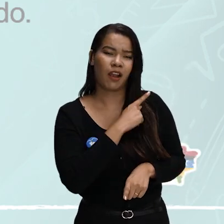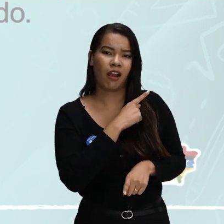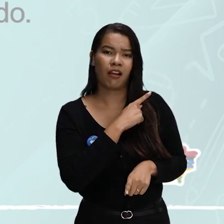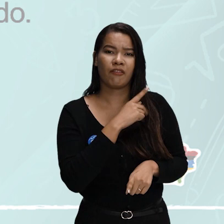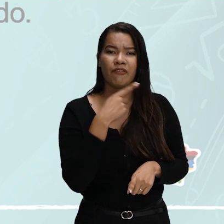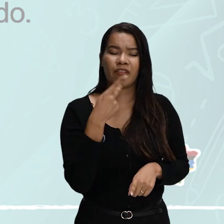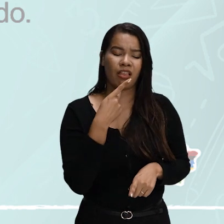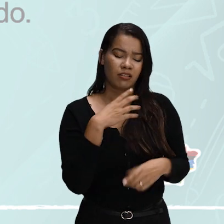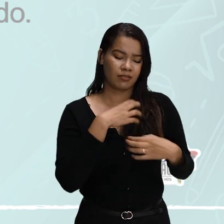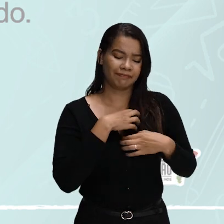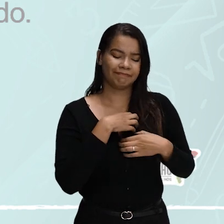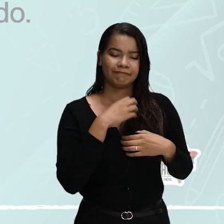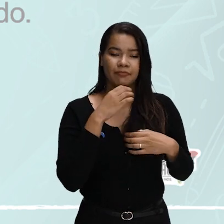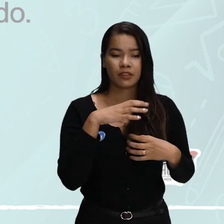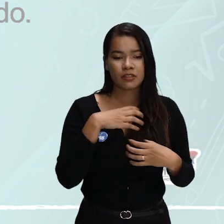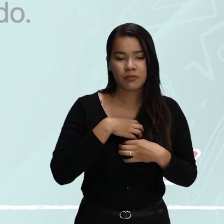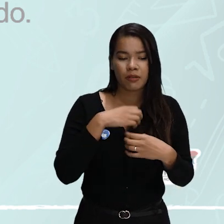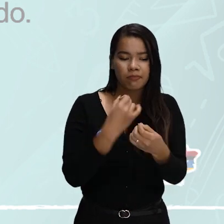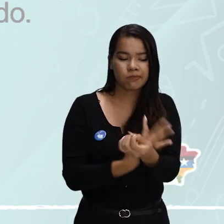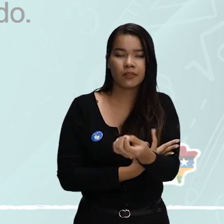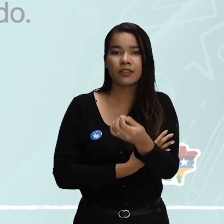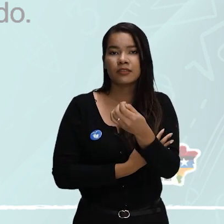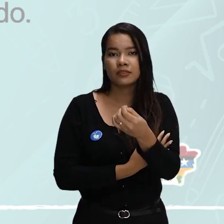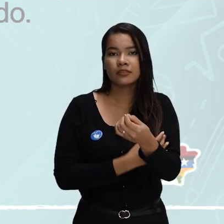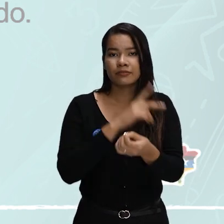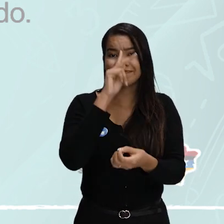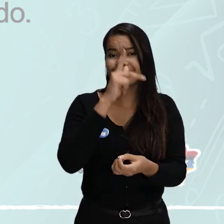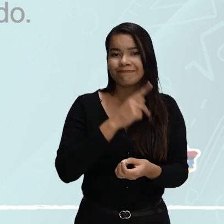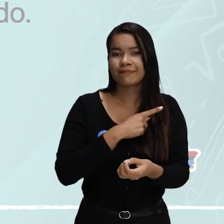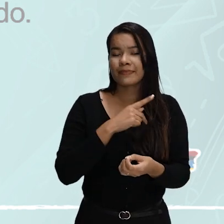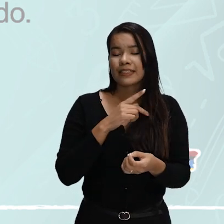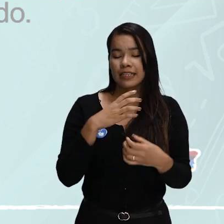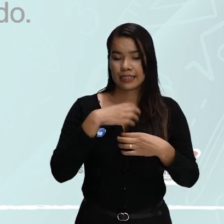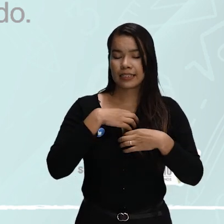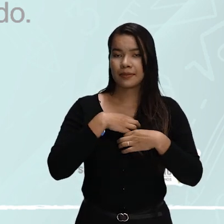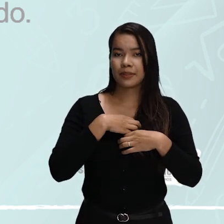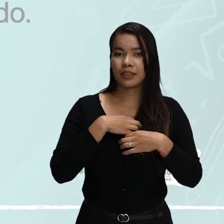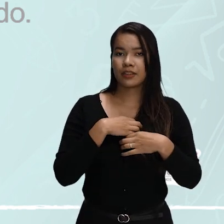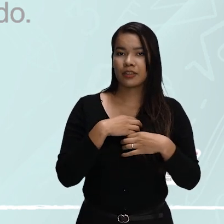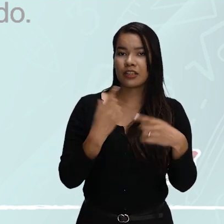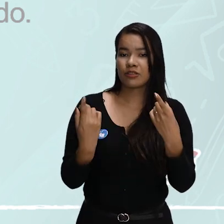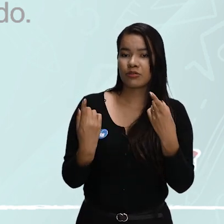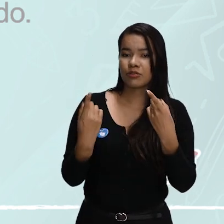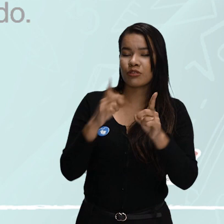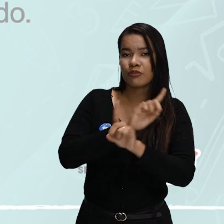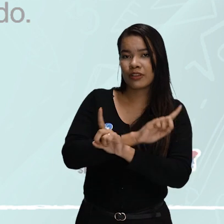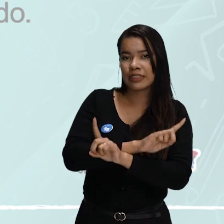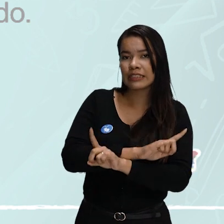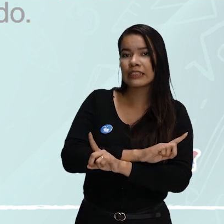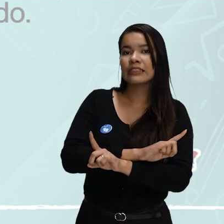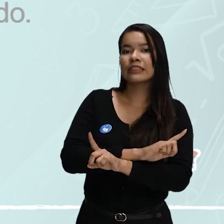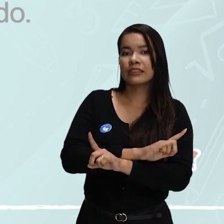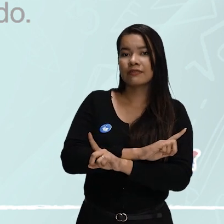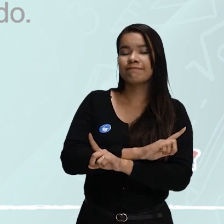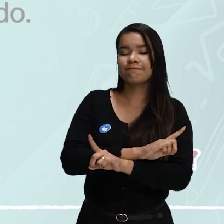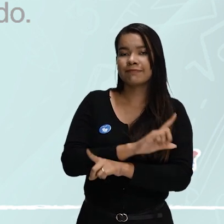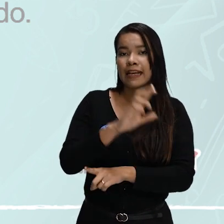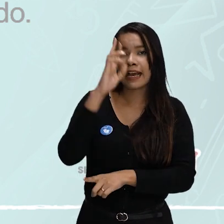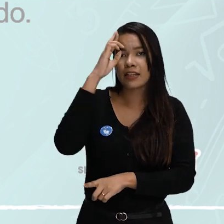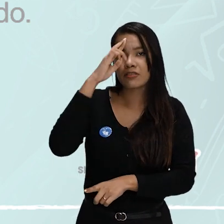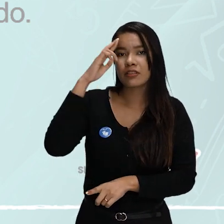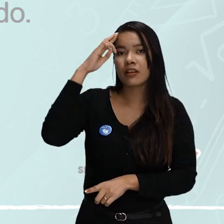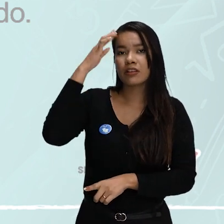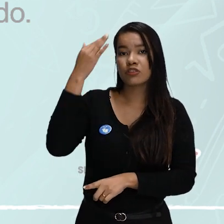si mesmo, dos seus sentimentos, das suas emoções. E essa sensibilidade que eu falei aqui contraria os ideais racionalistas